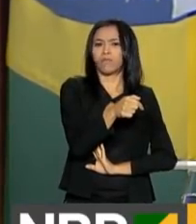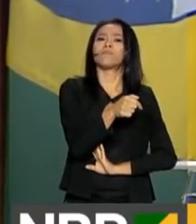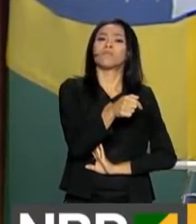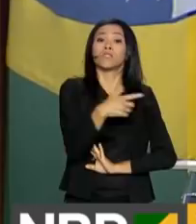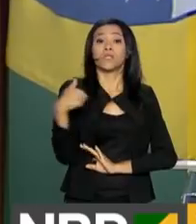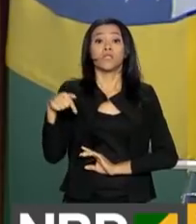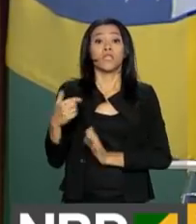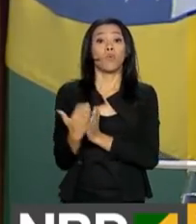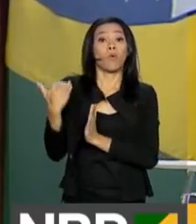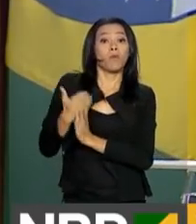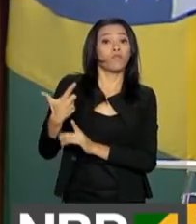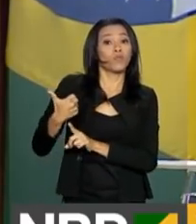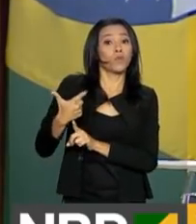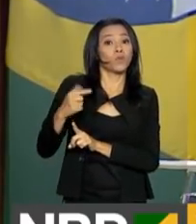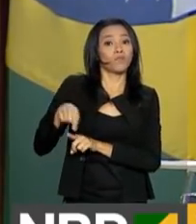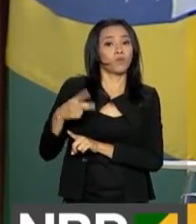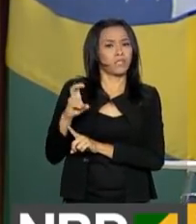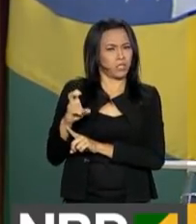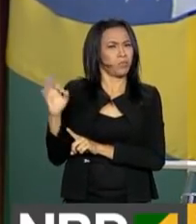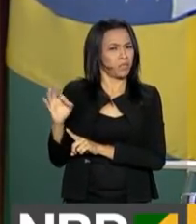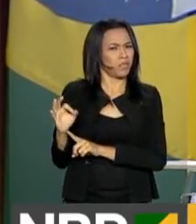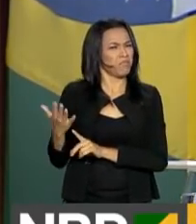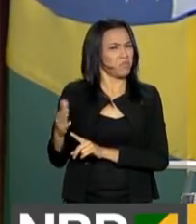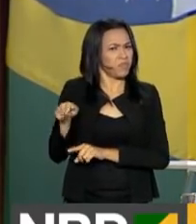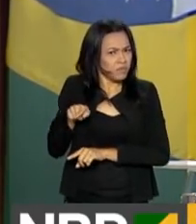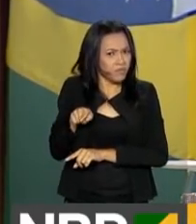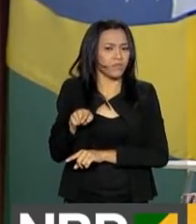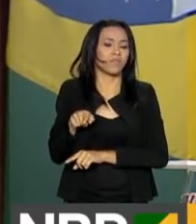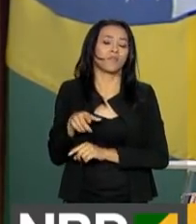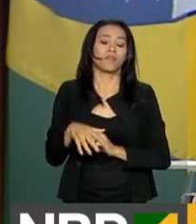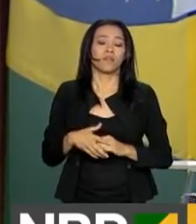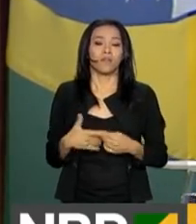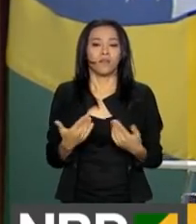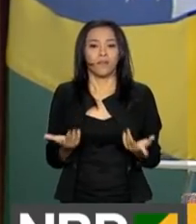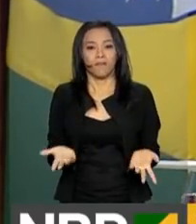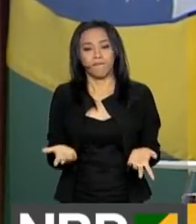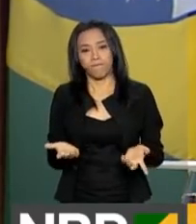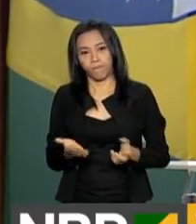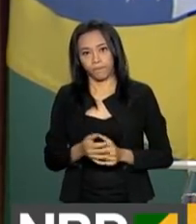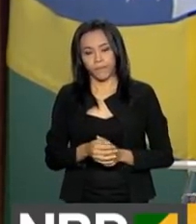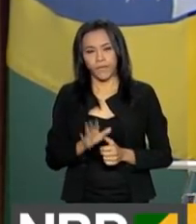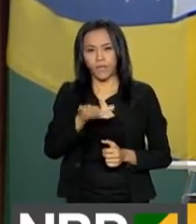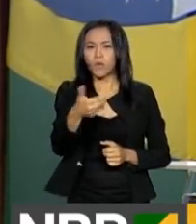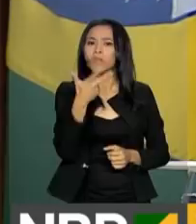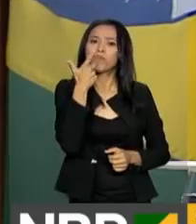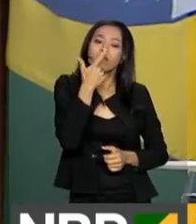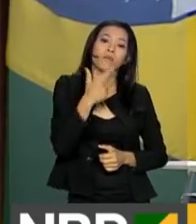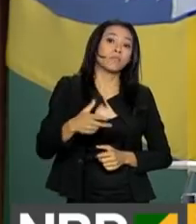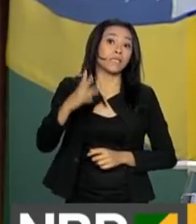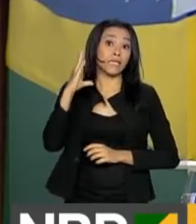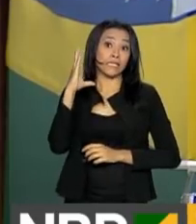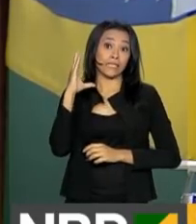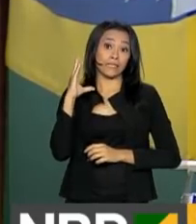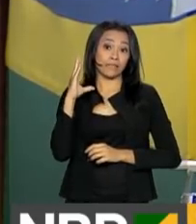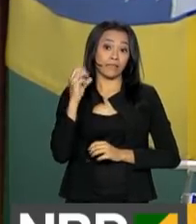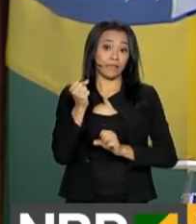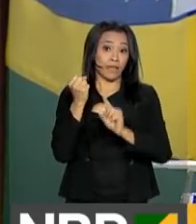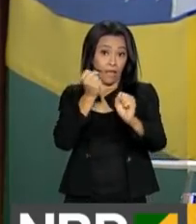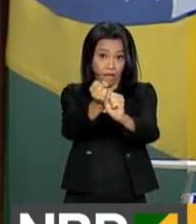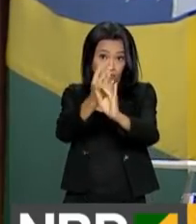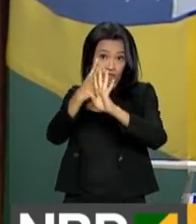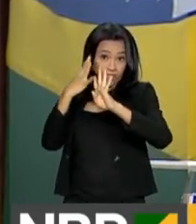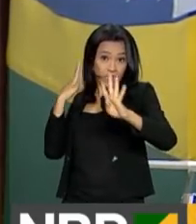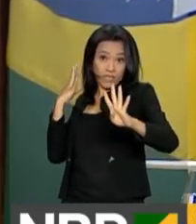foi em 12 12 6 por cento mais ou menos isso né e quando falamos em zerar a fila